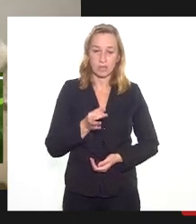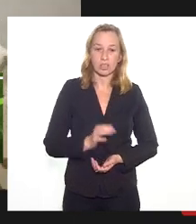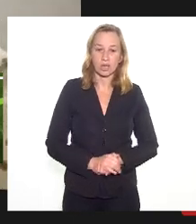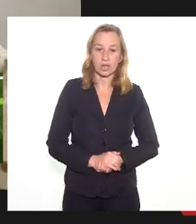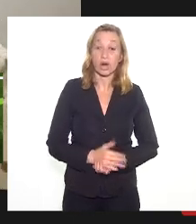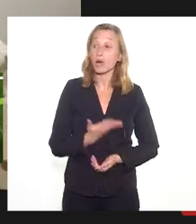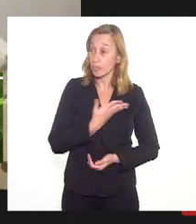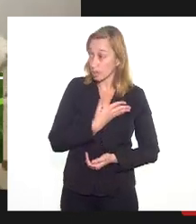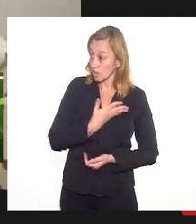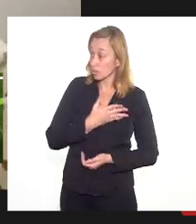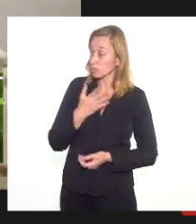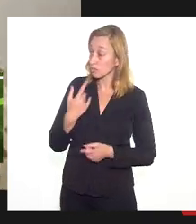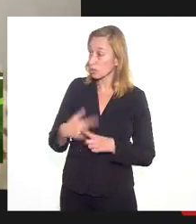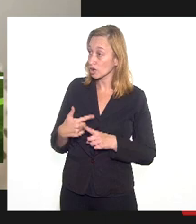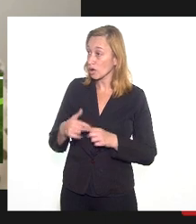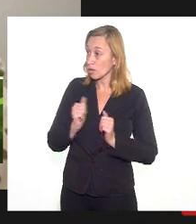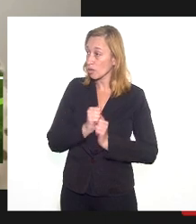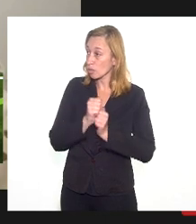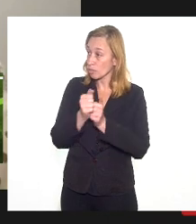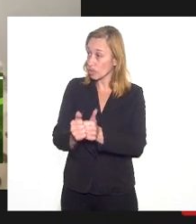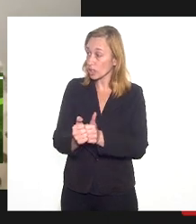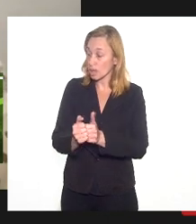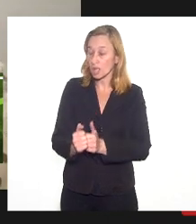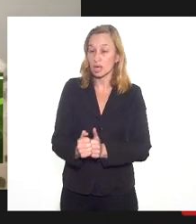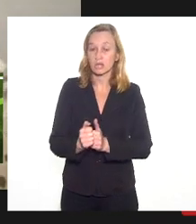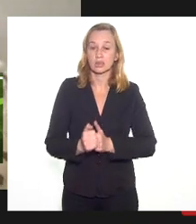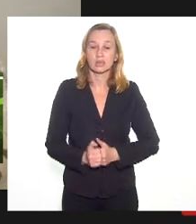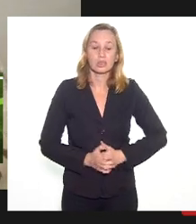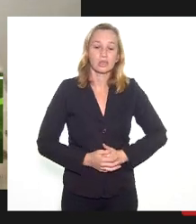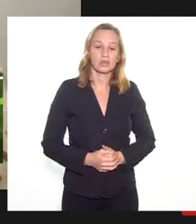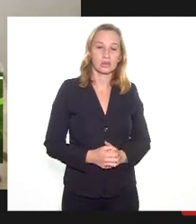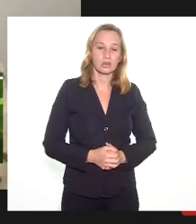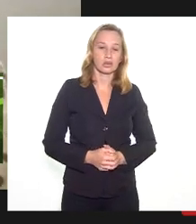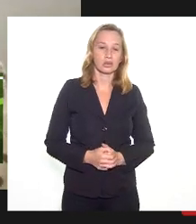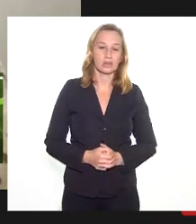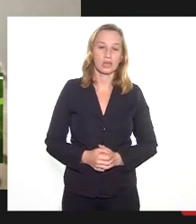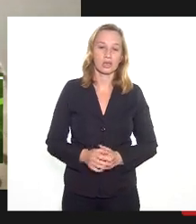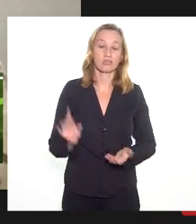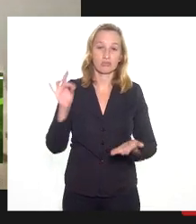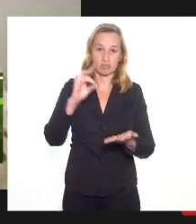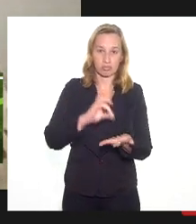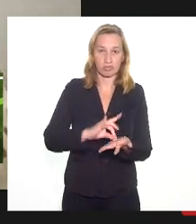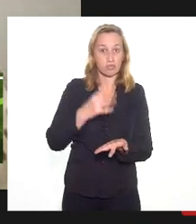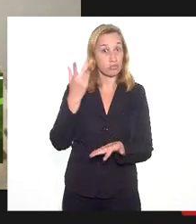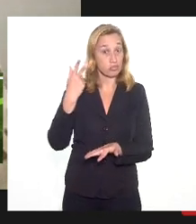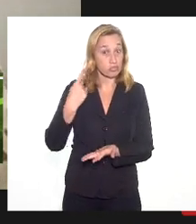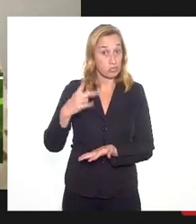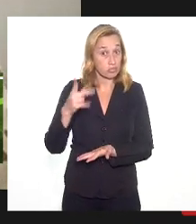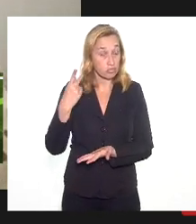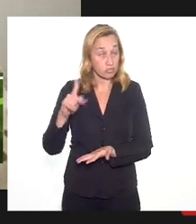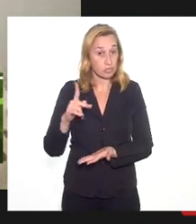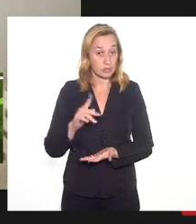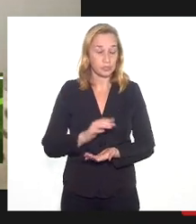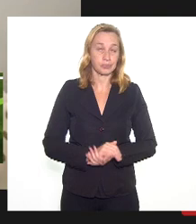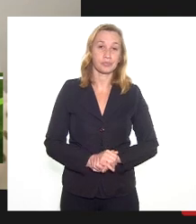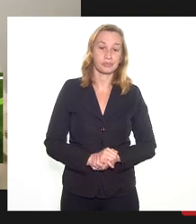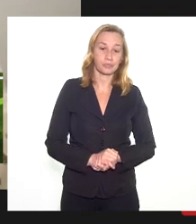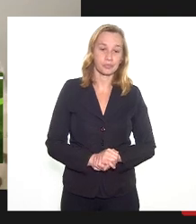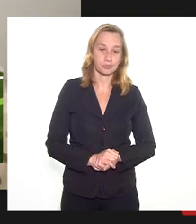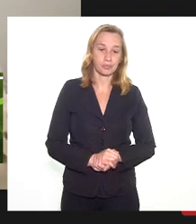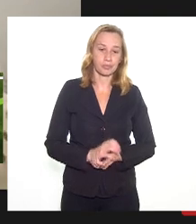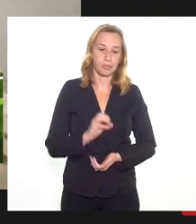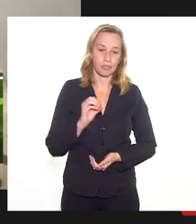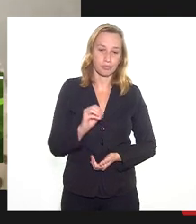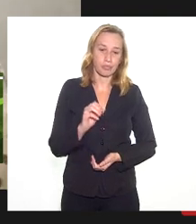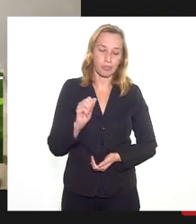companheiro, porque acompanhei muito de próximo a realidade da